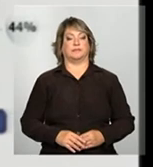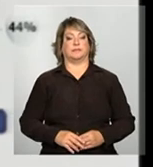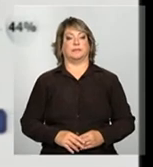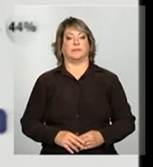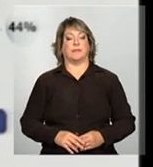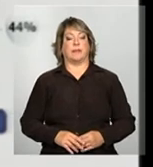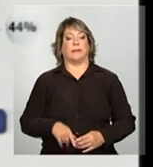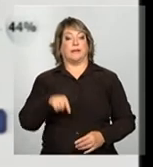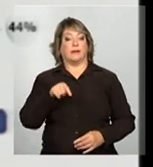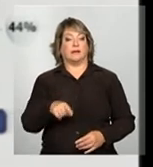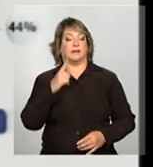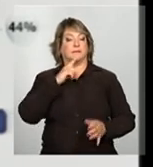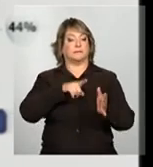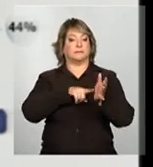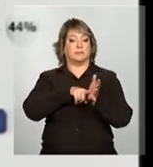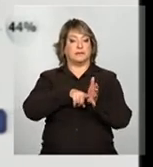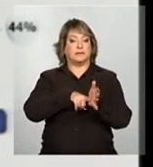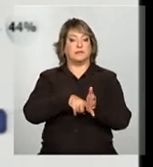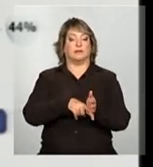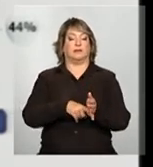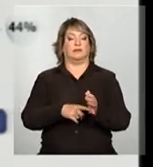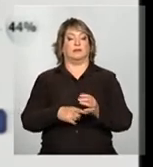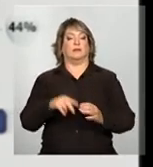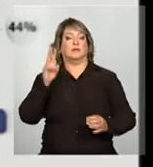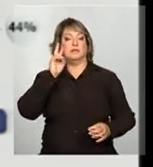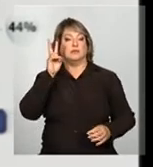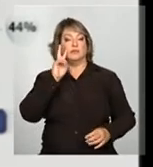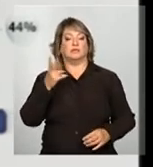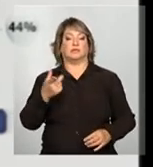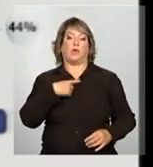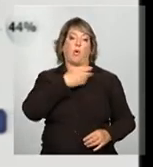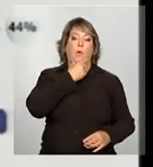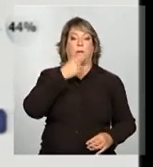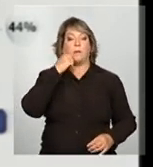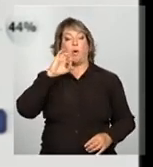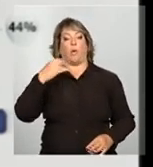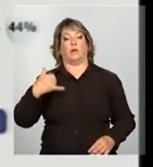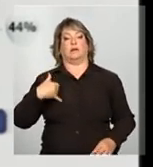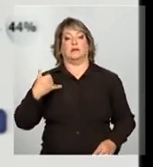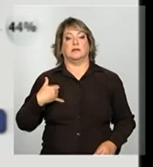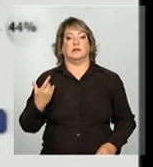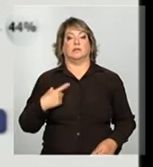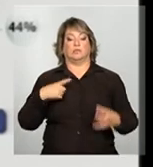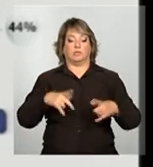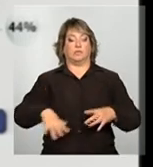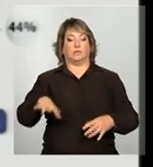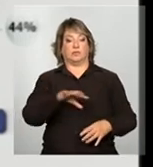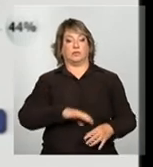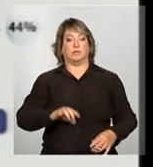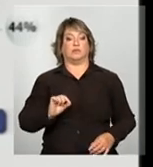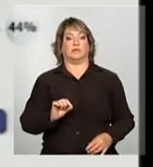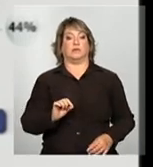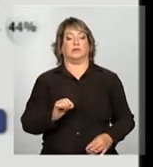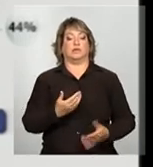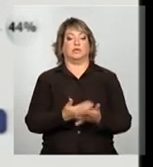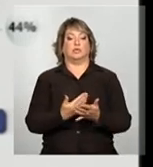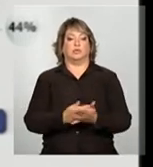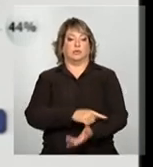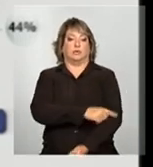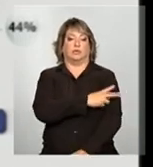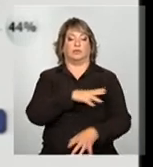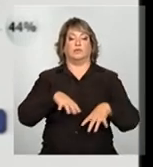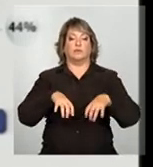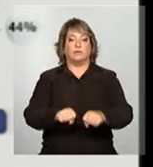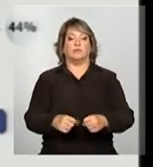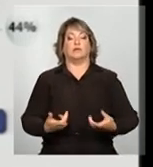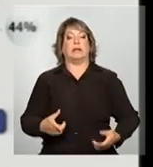O perfil da amostra, tanto com relação a sexo, região, idade, classe social e escolaridade,